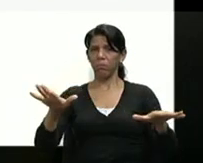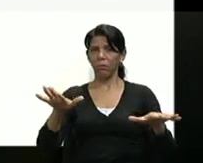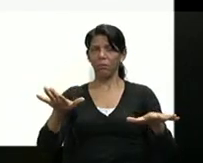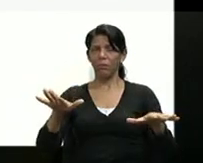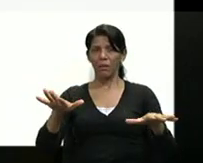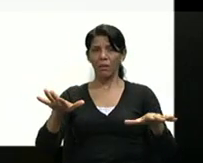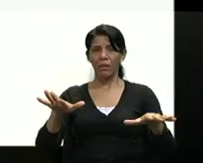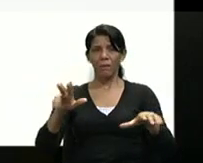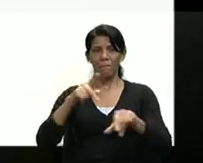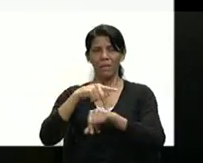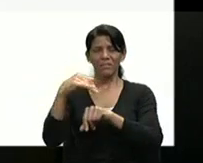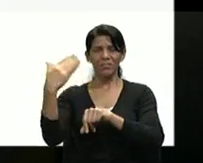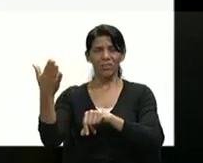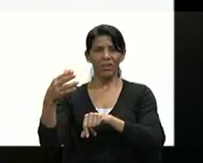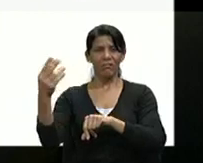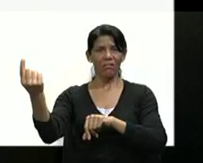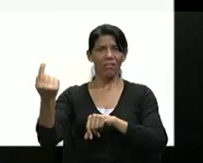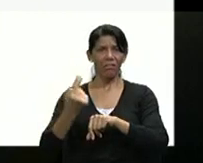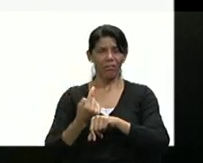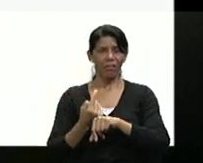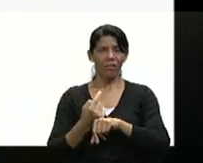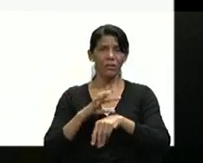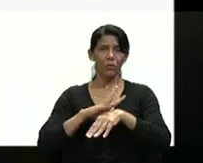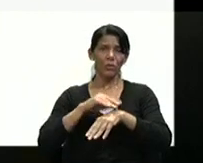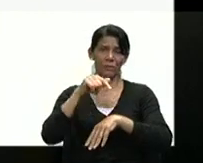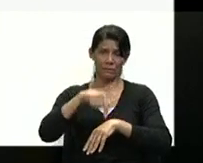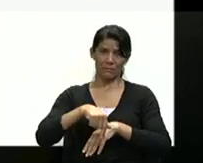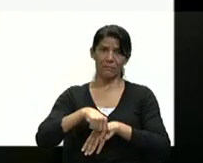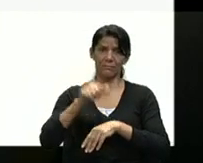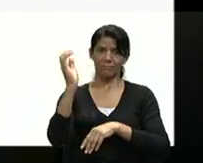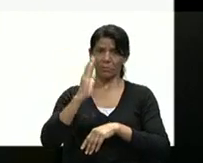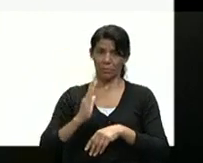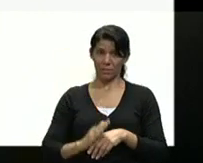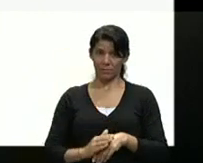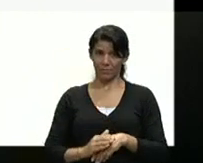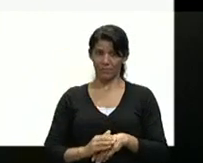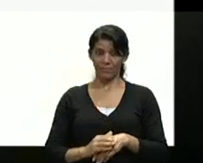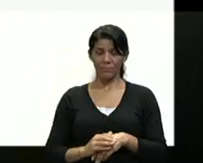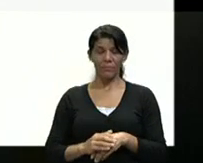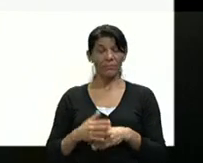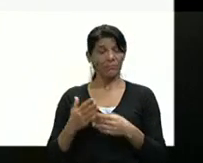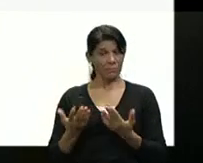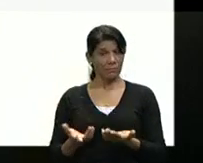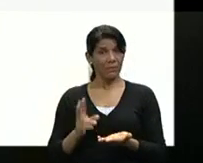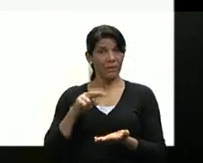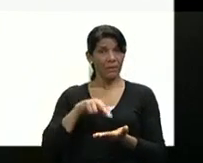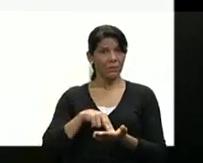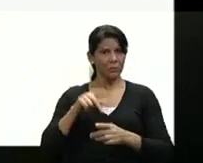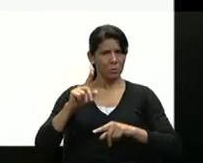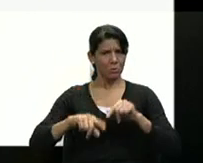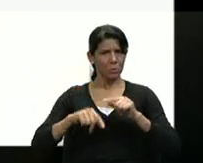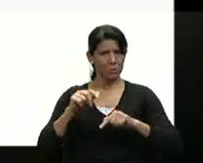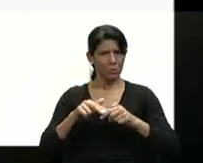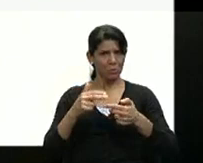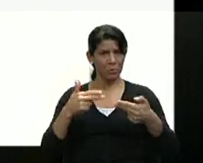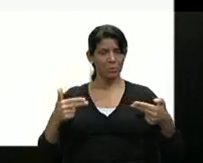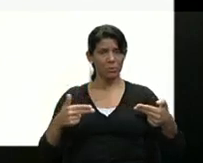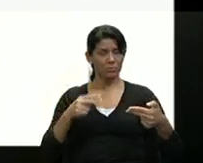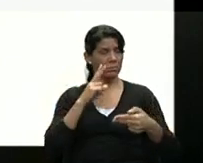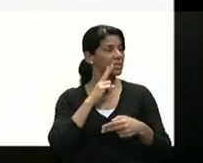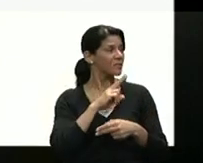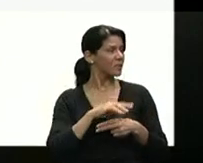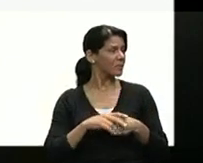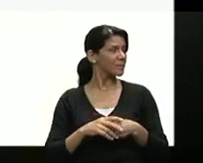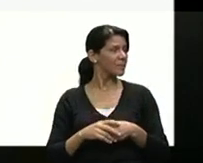para cá, né? Nós temos, atuação tanto de produtos, como na nossa imagem